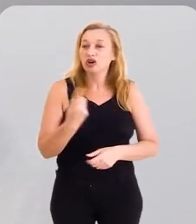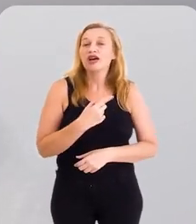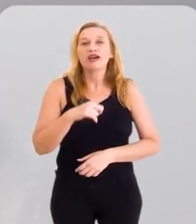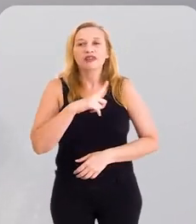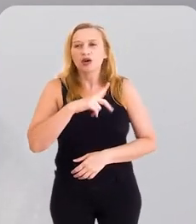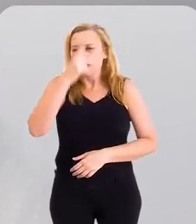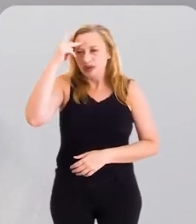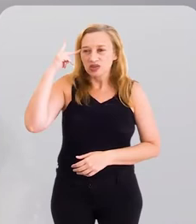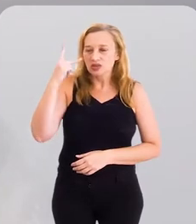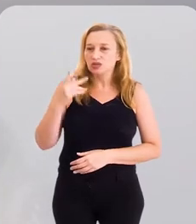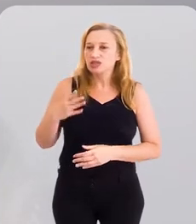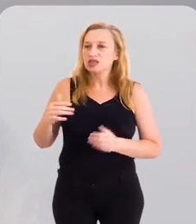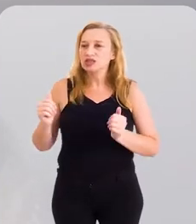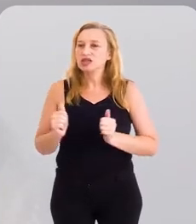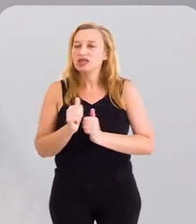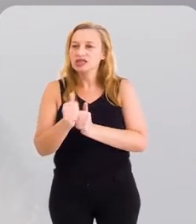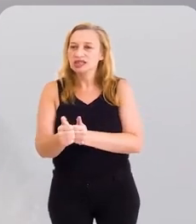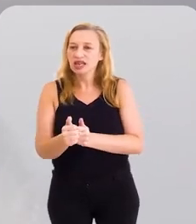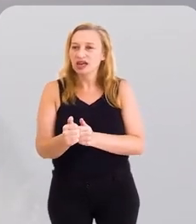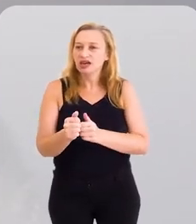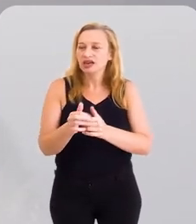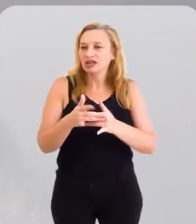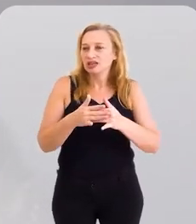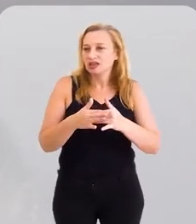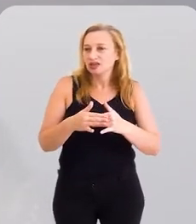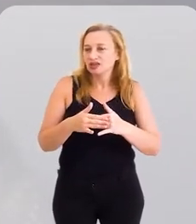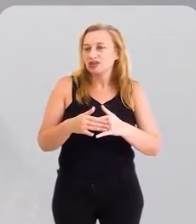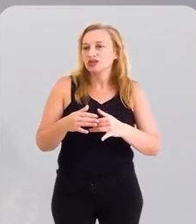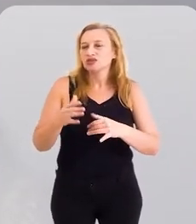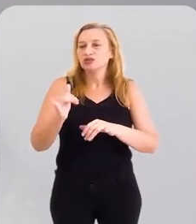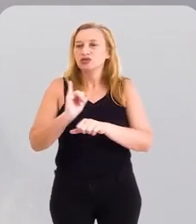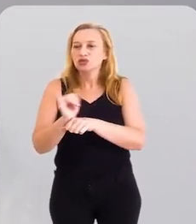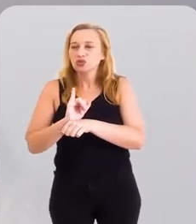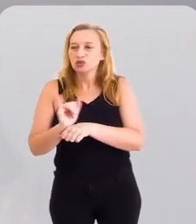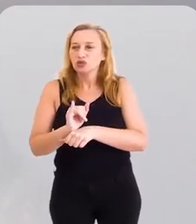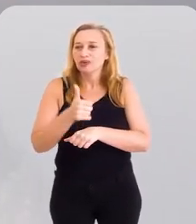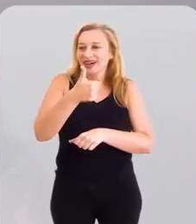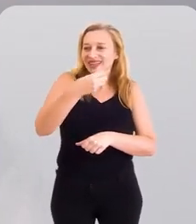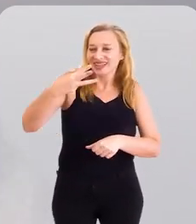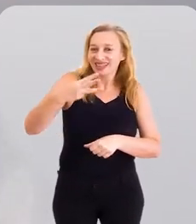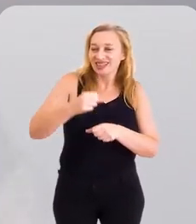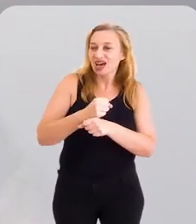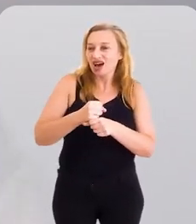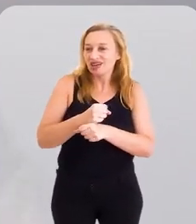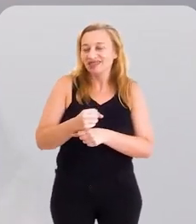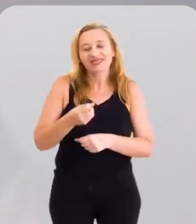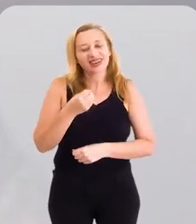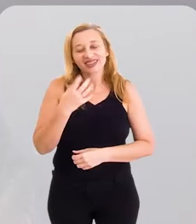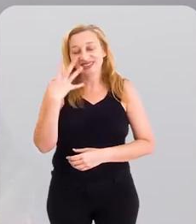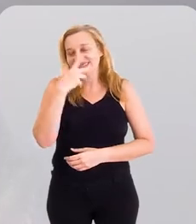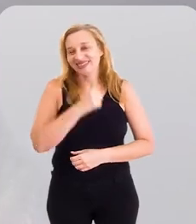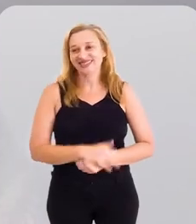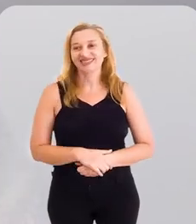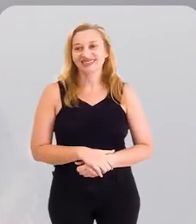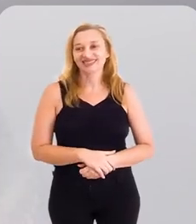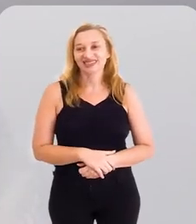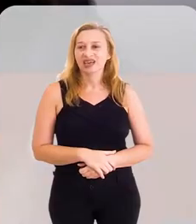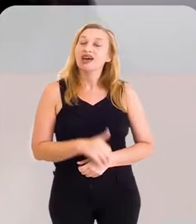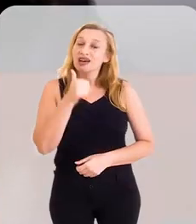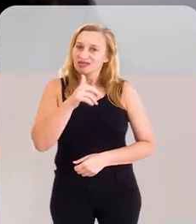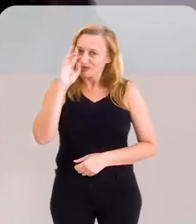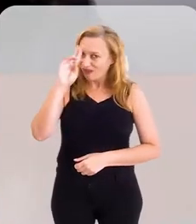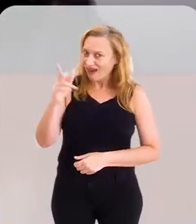anos. Eu tenho pessoas que seguem o nosso canal do YouTube há 13 anos, o tempo que o canal existe. Eu acho isso muito